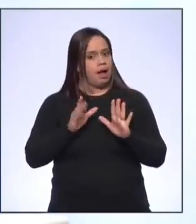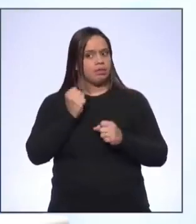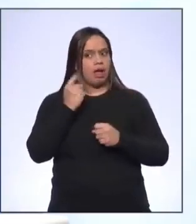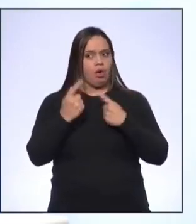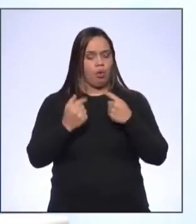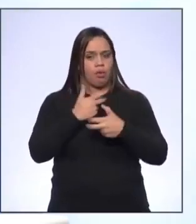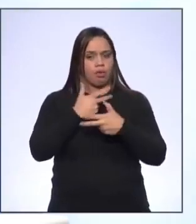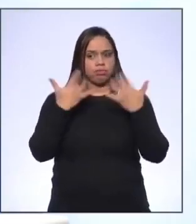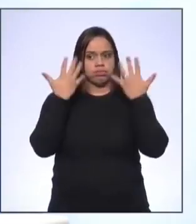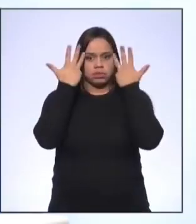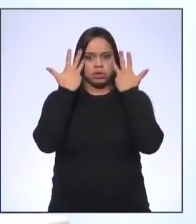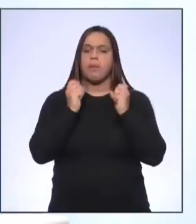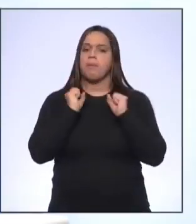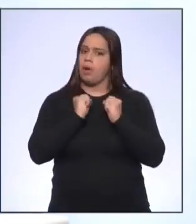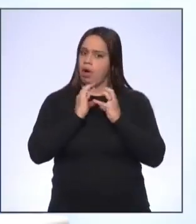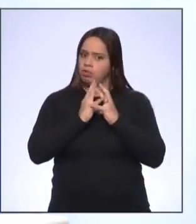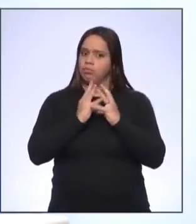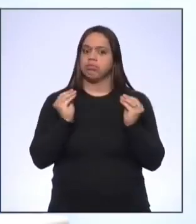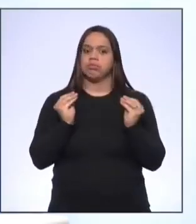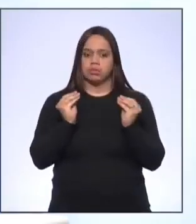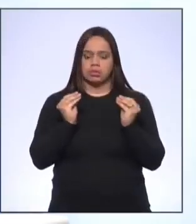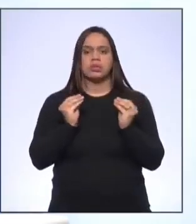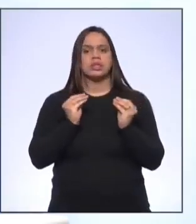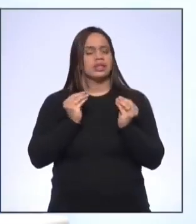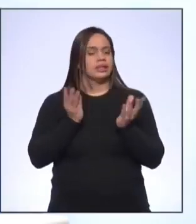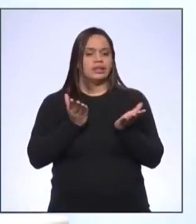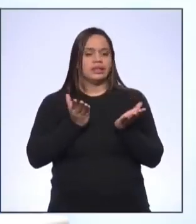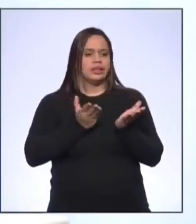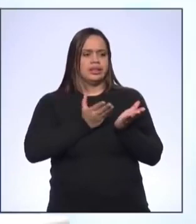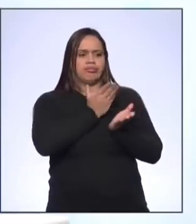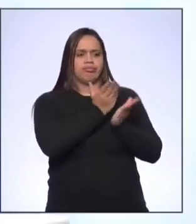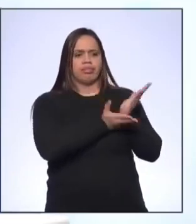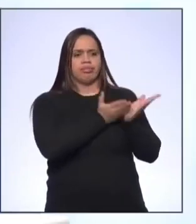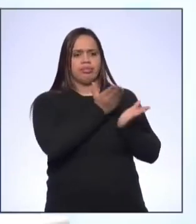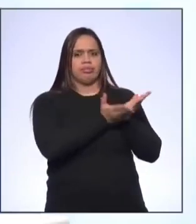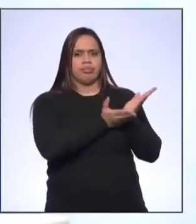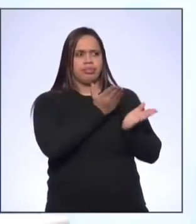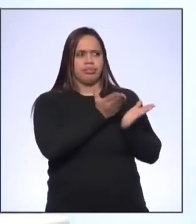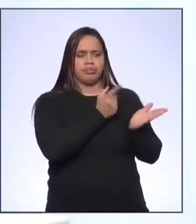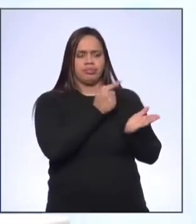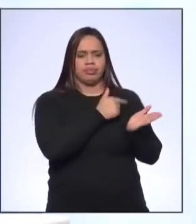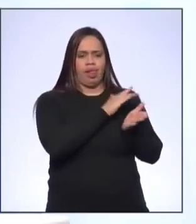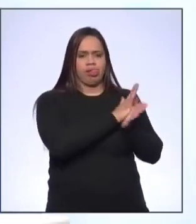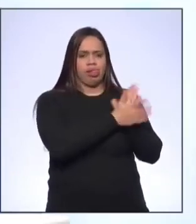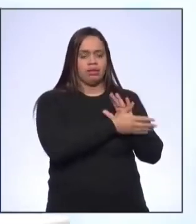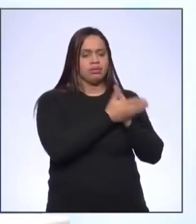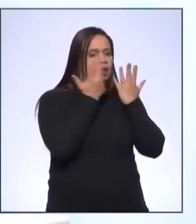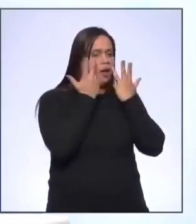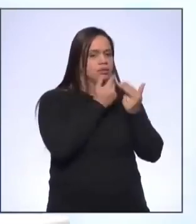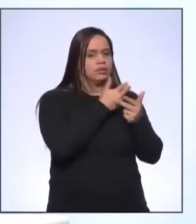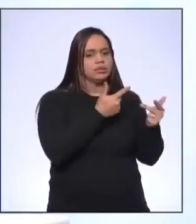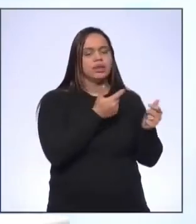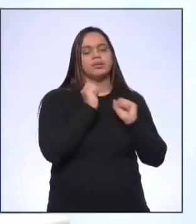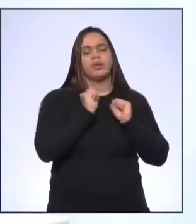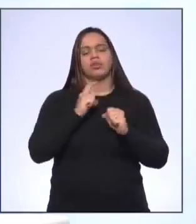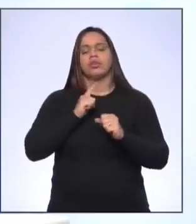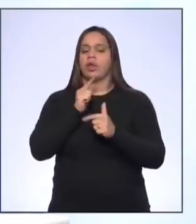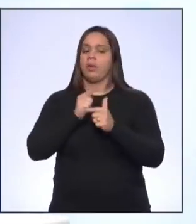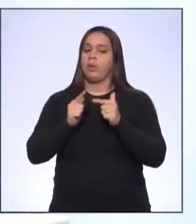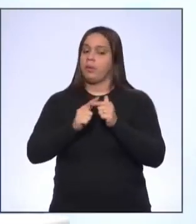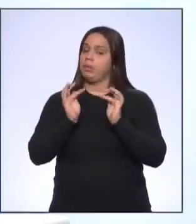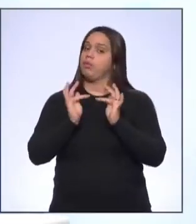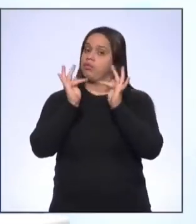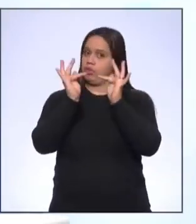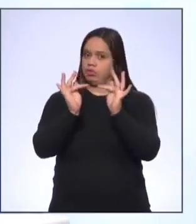né, e tratar hoje de maneira tão grosseira os bichinhos pode gerar algum problema mais para o